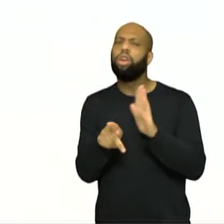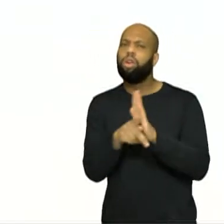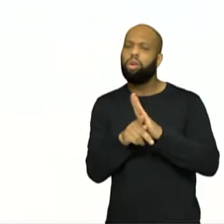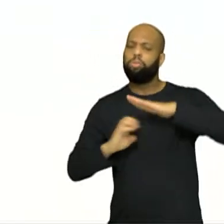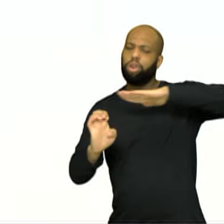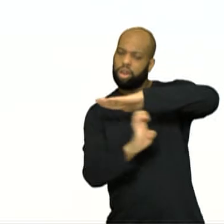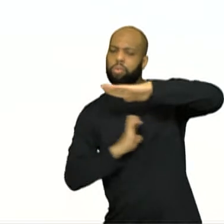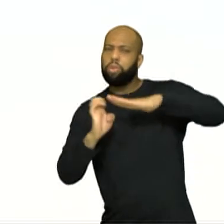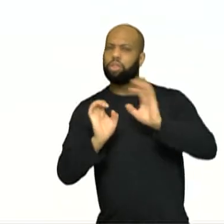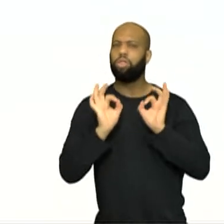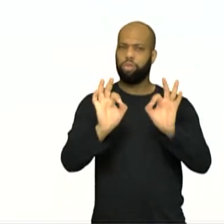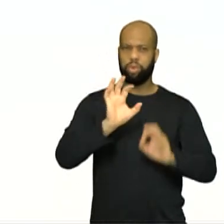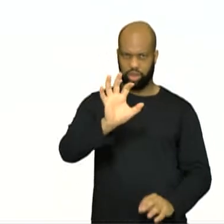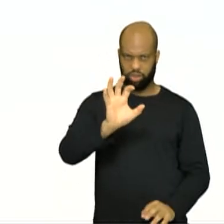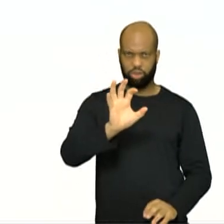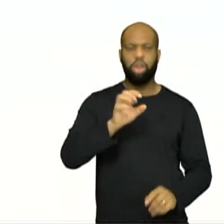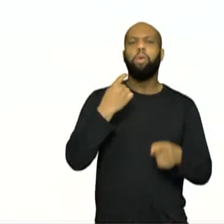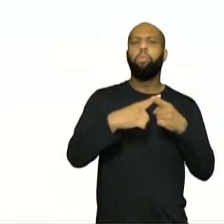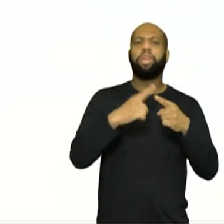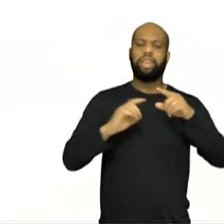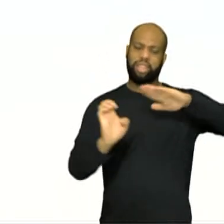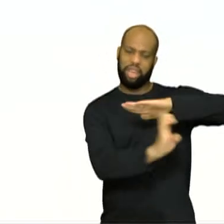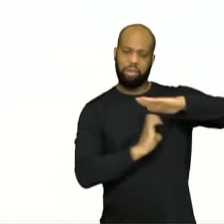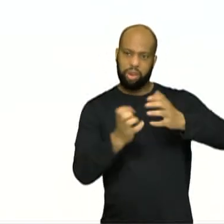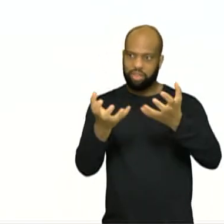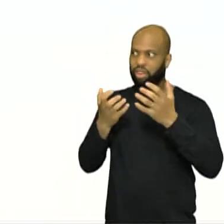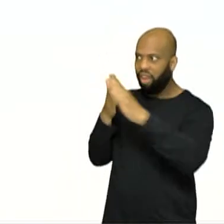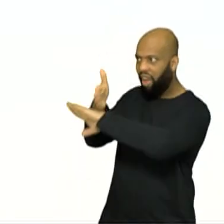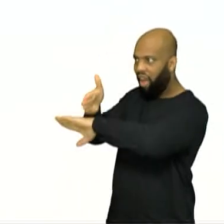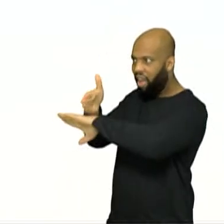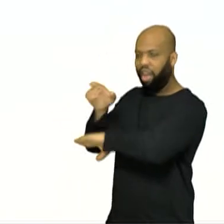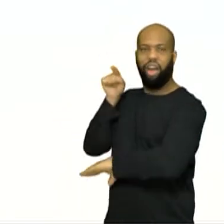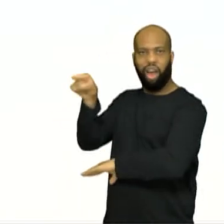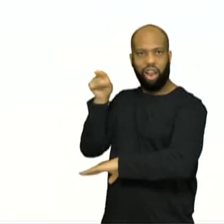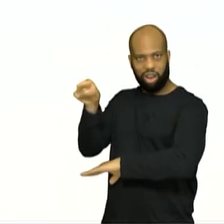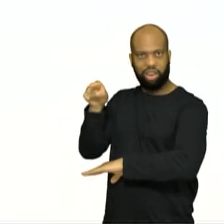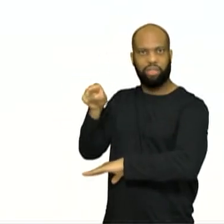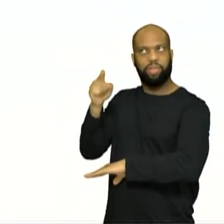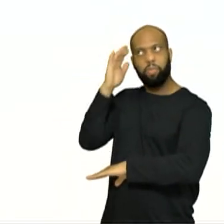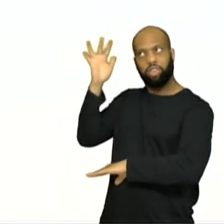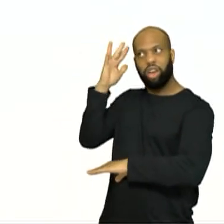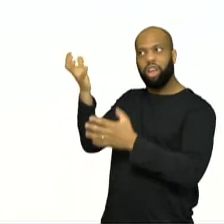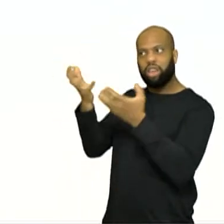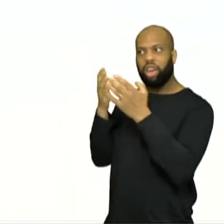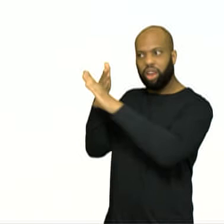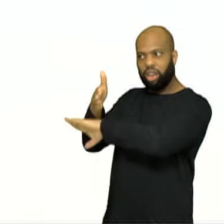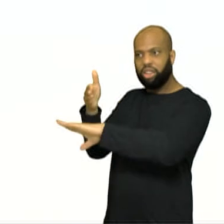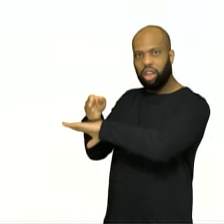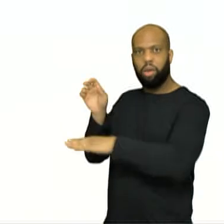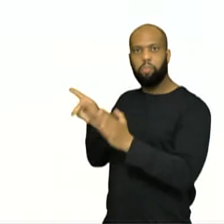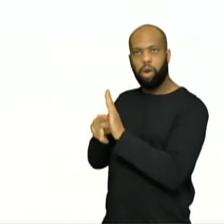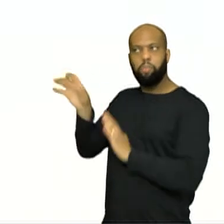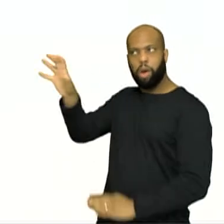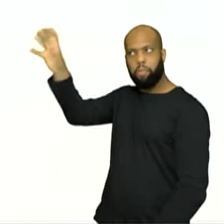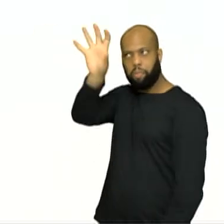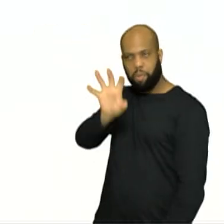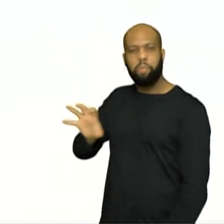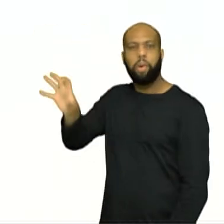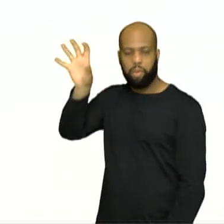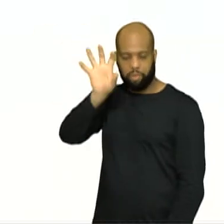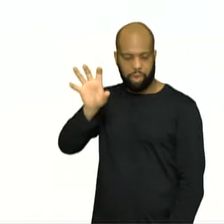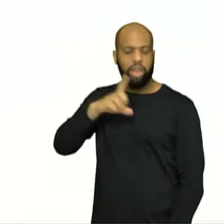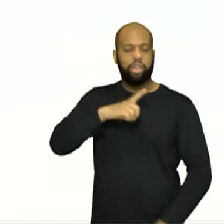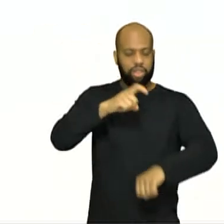fatores que confirmem isso. Por que que as empresas gostam de imaginar-se em região dos novos tigres